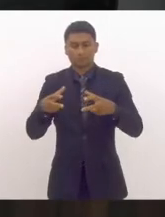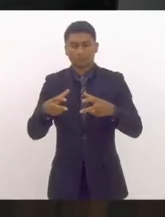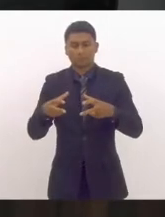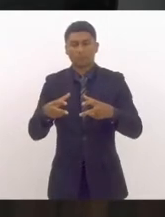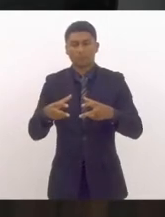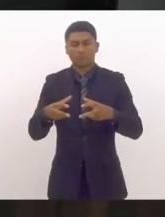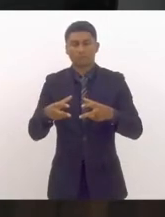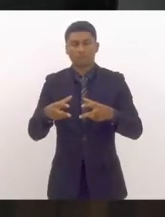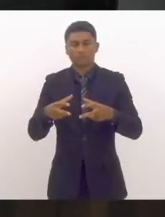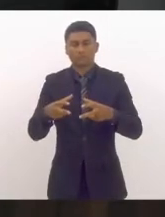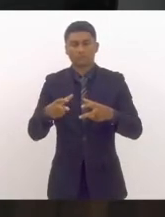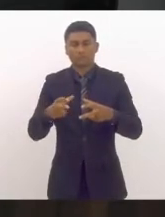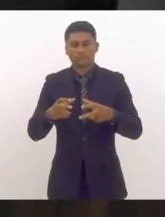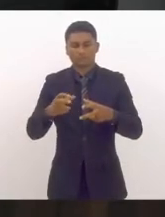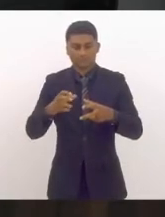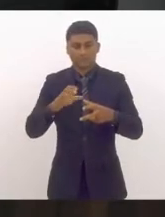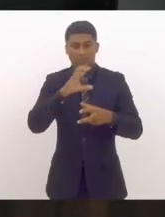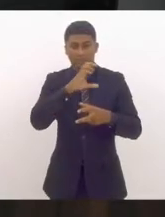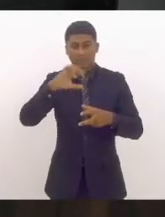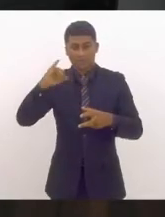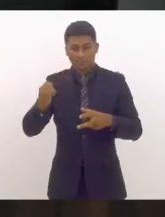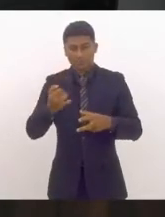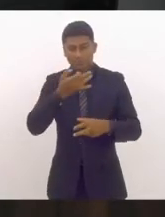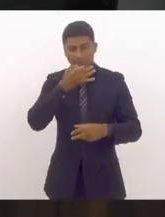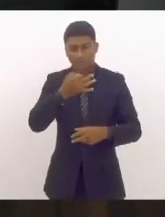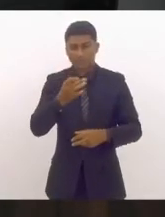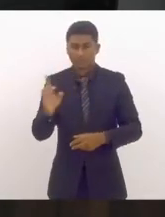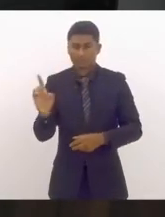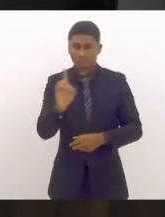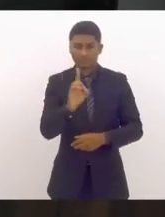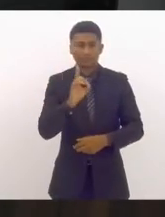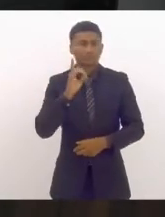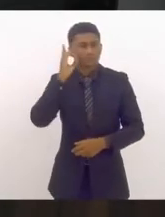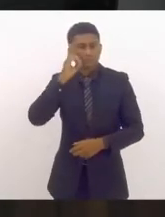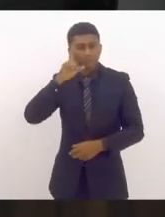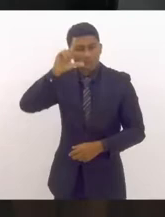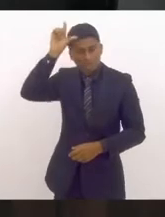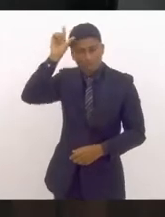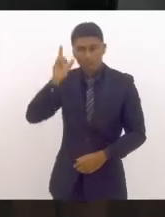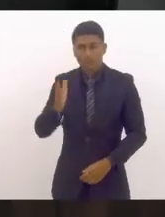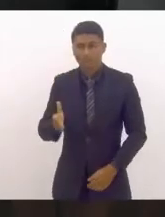as emendas de plenário pela Comissão de Constituição e Justiça, deputado Luiz Paulo.